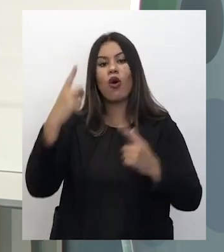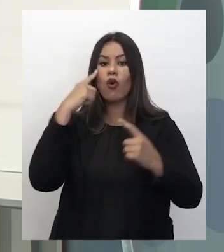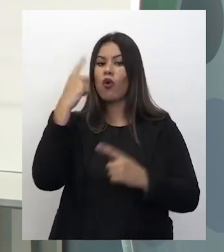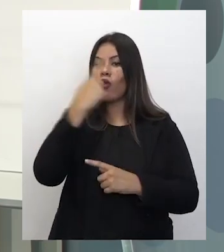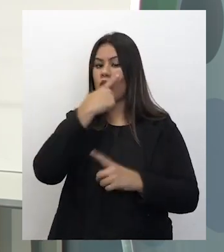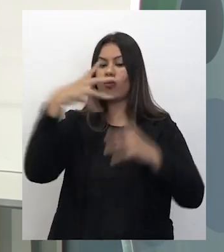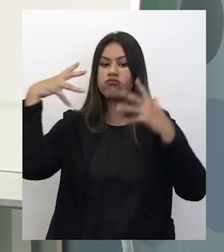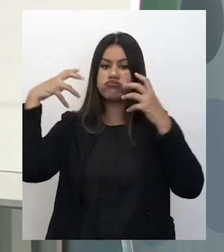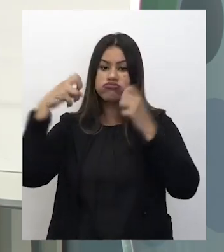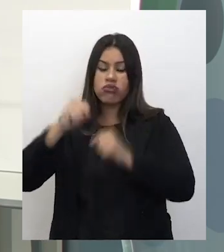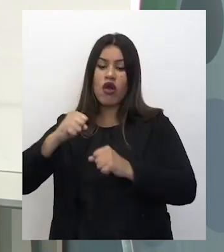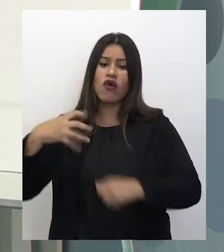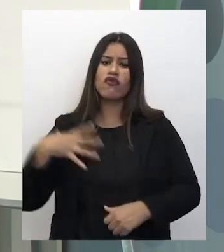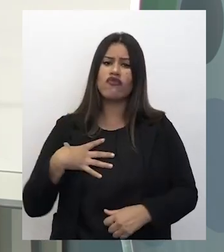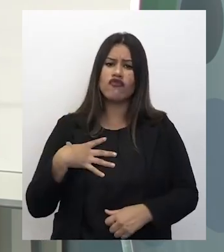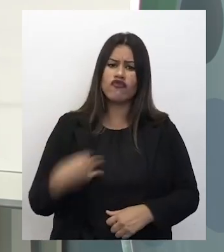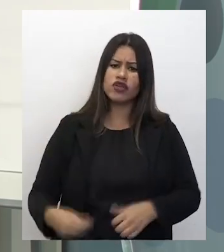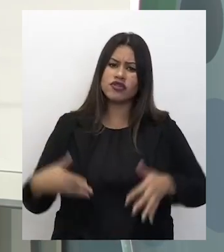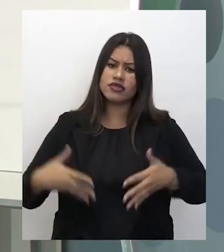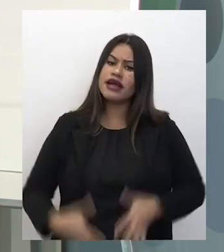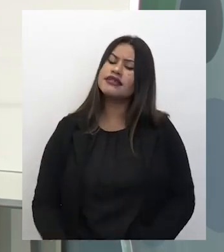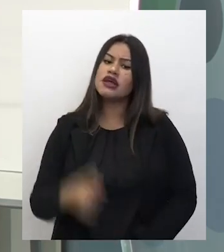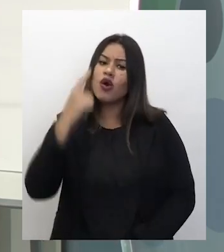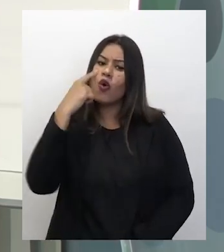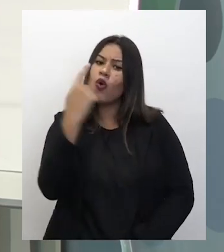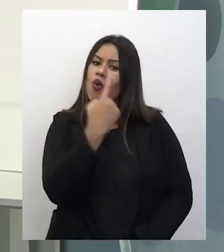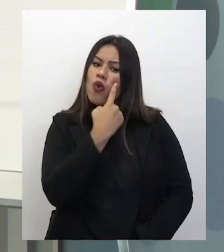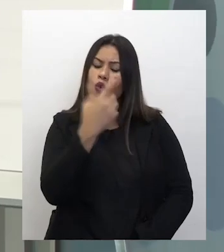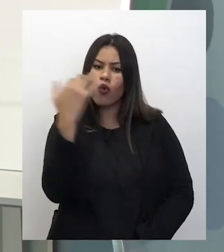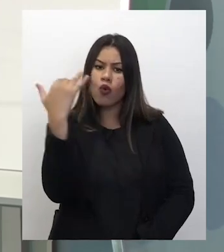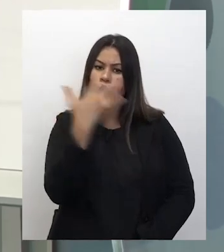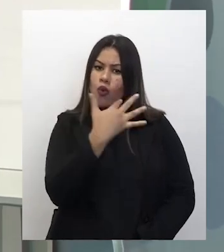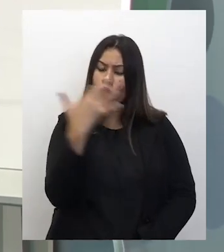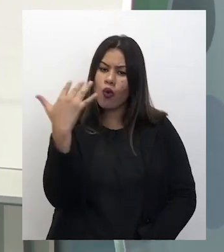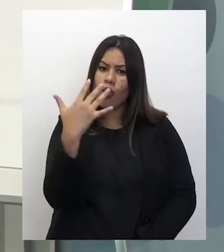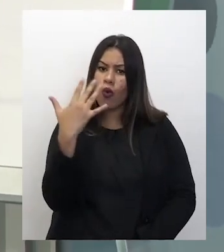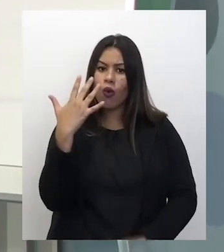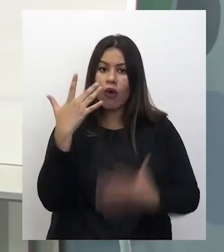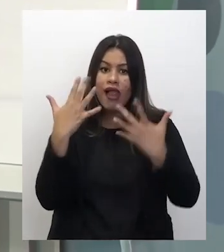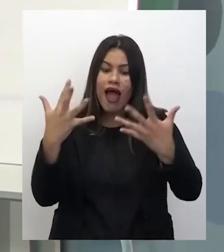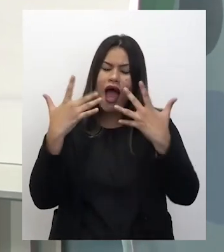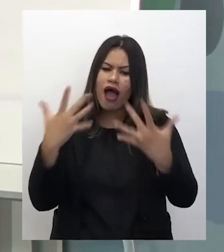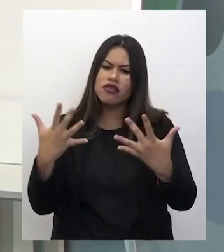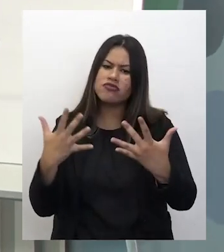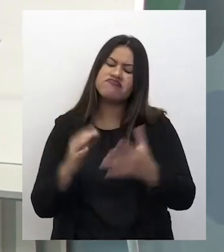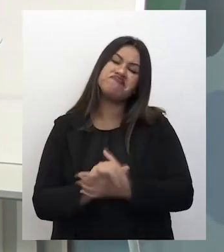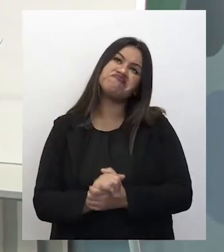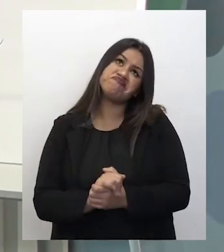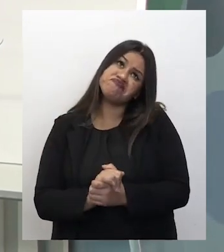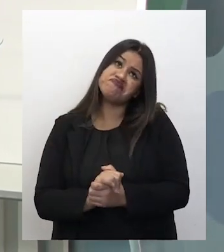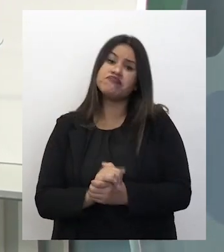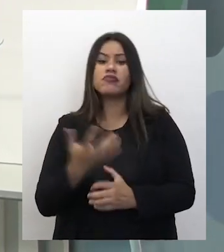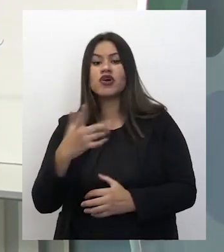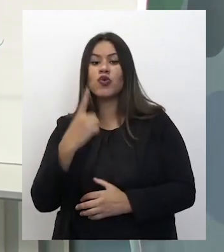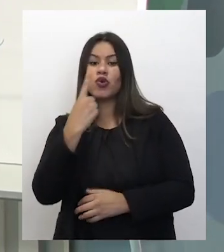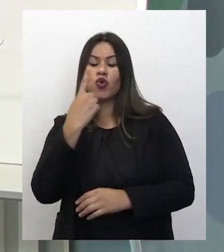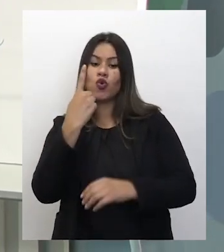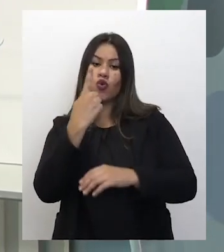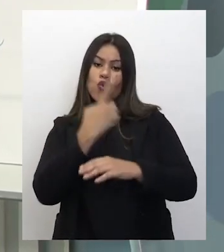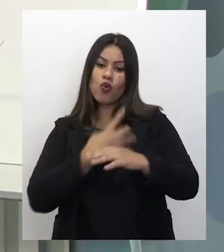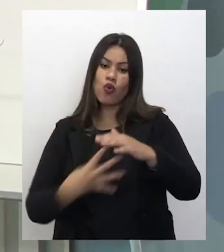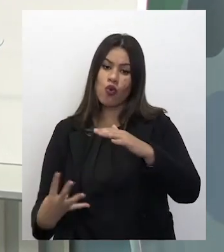a probabilidade do nosso filho ter o olho claro? De 1/4 ou